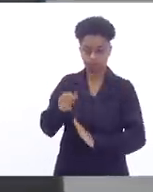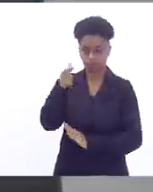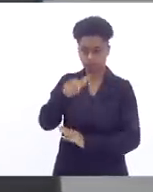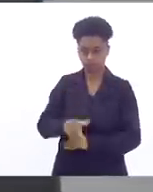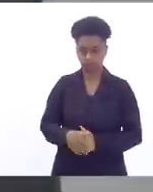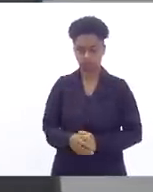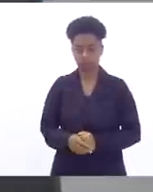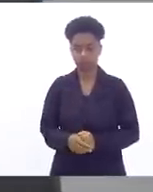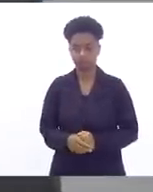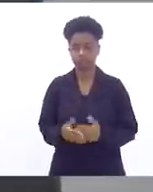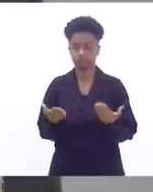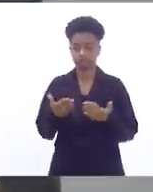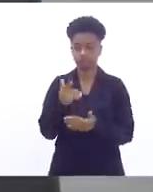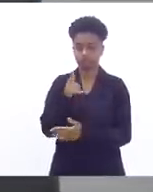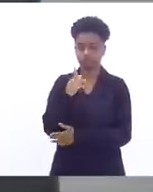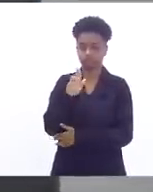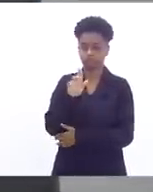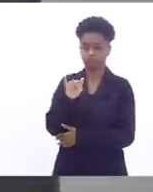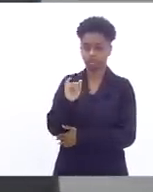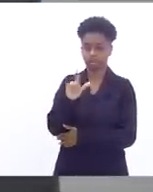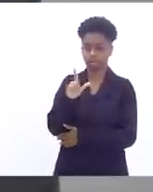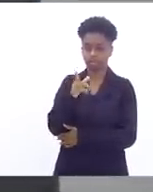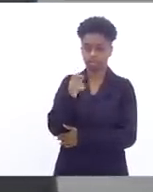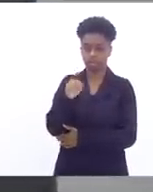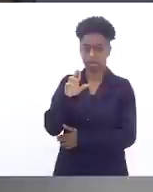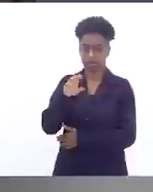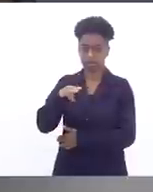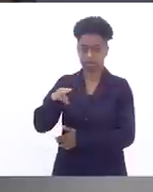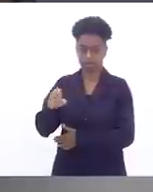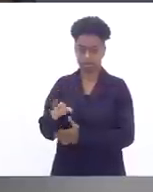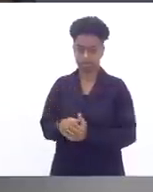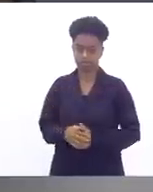Doutor Guilherme pelo rio Previdência